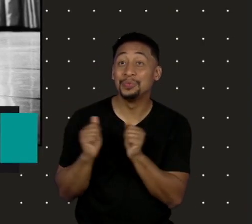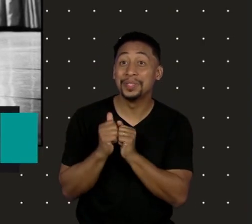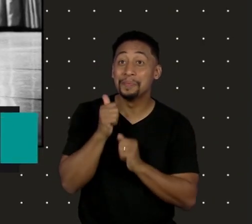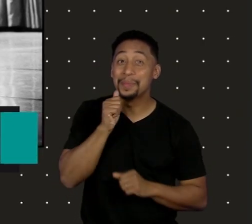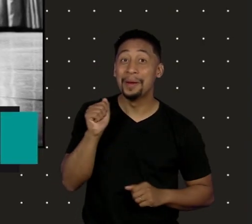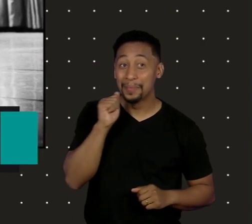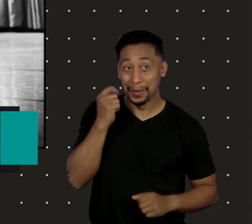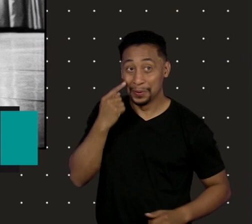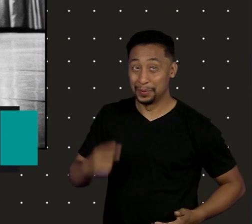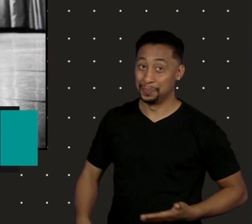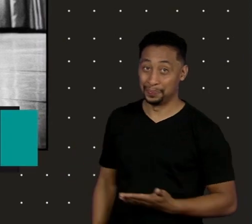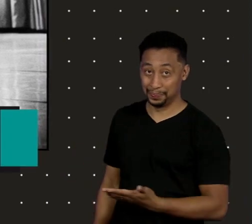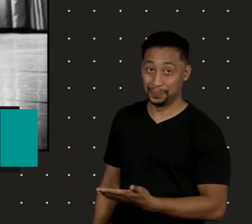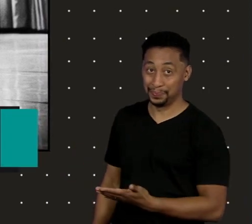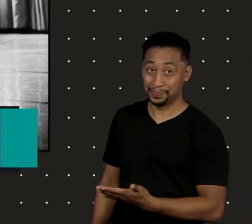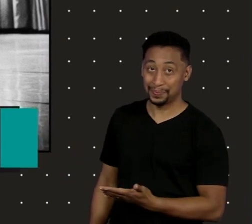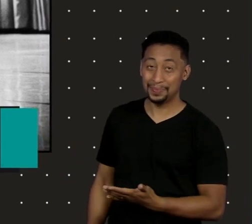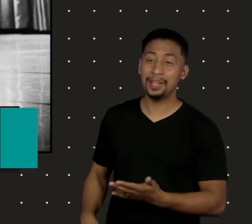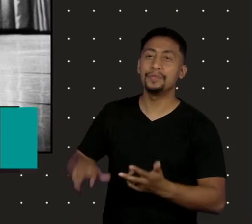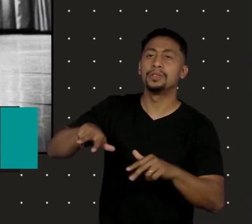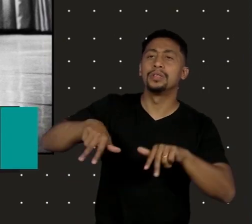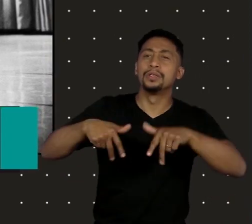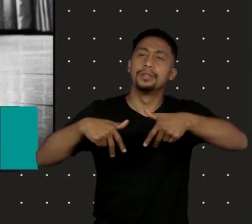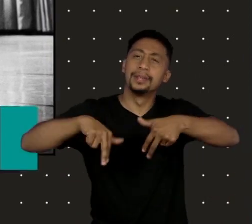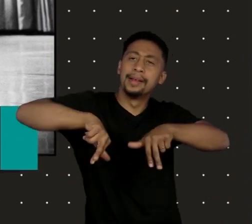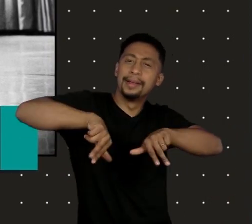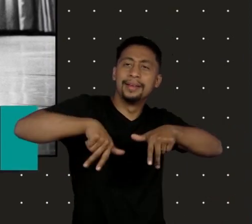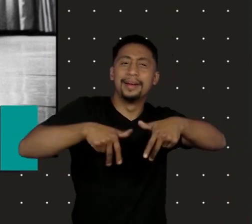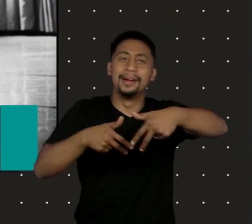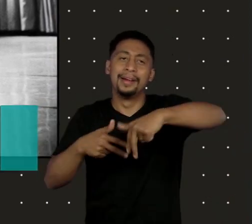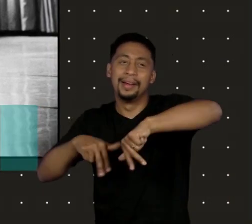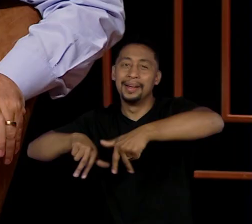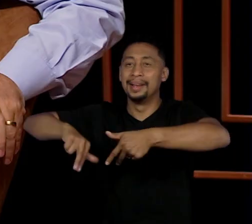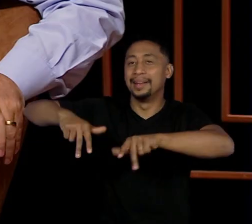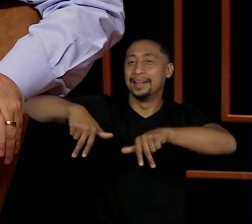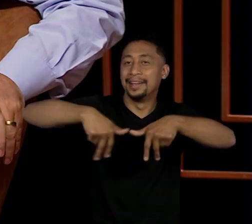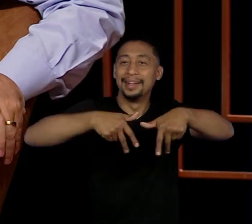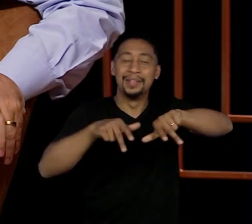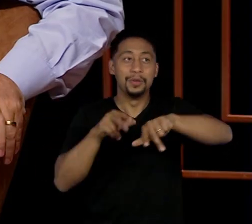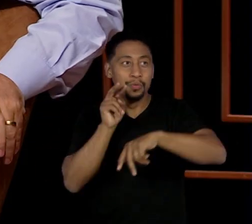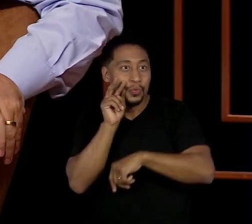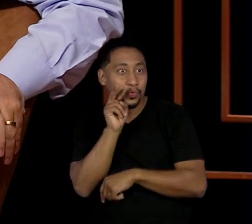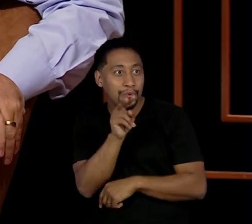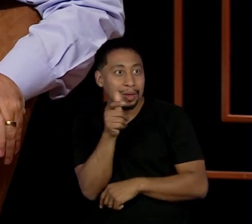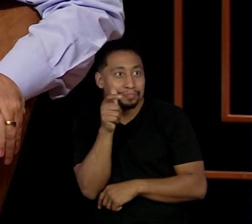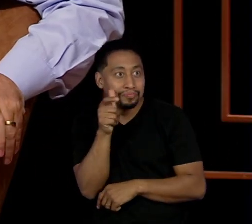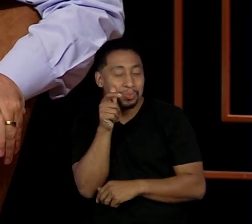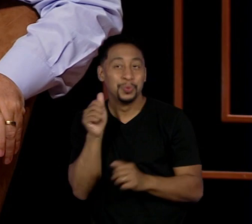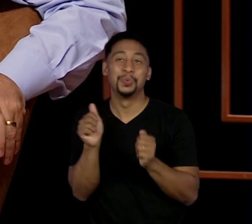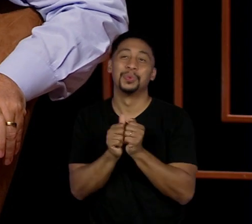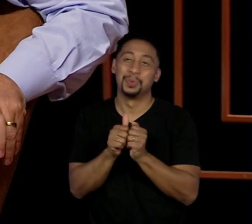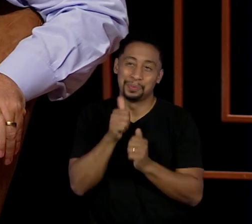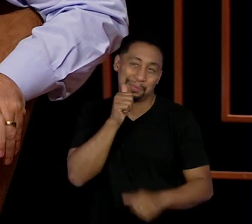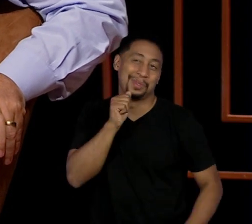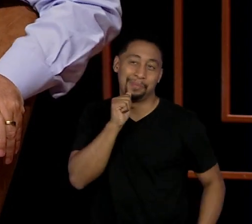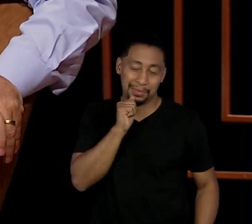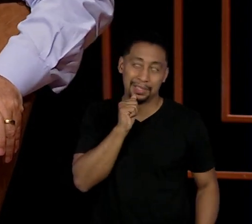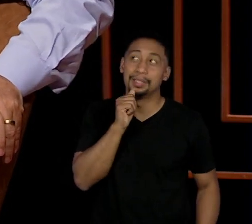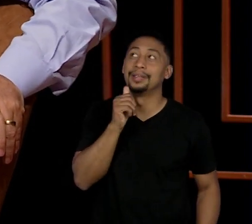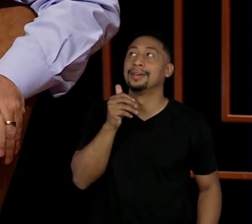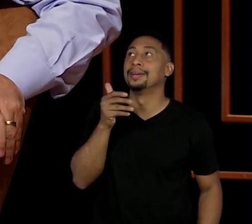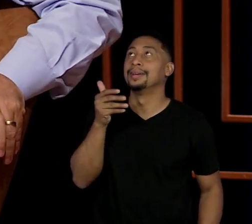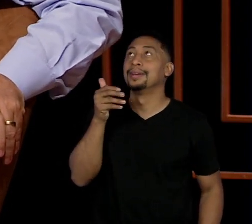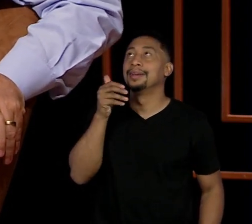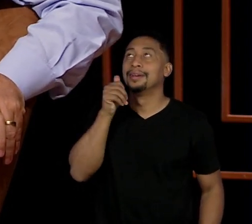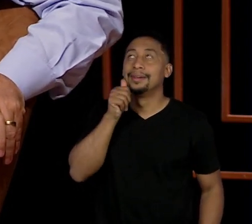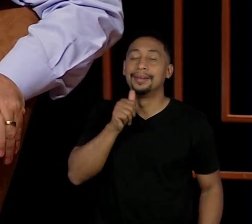fazendo aquela dança em cima do bolero de Ravel. Minha mãe também me levava, meu pai me levava também ao